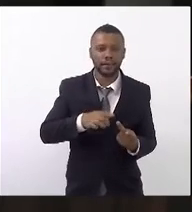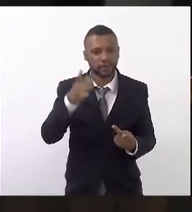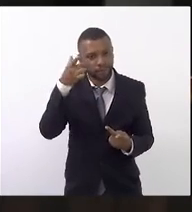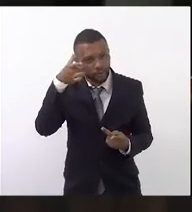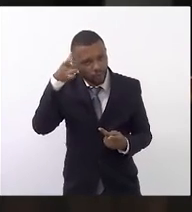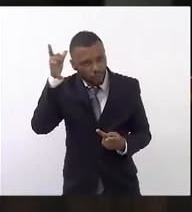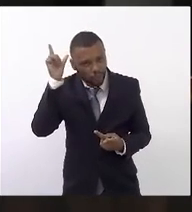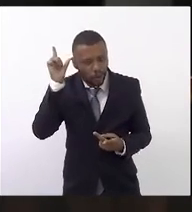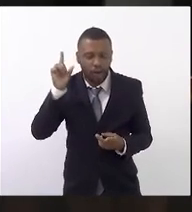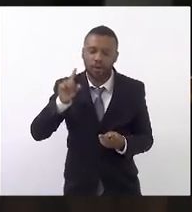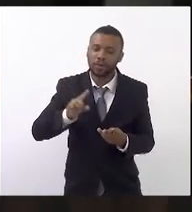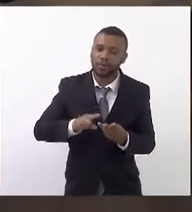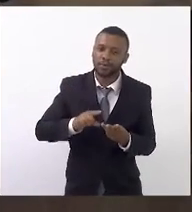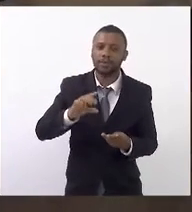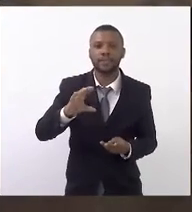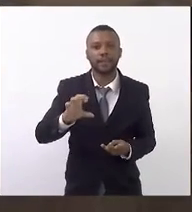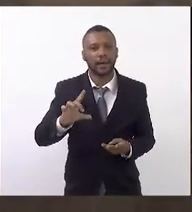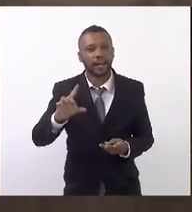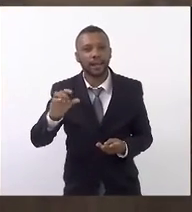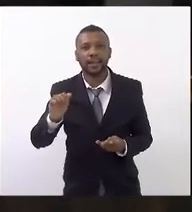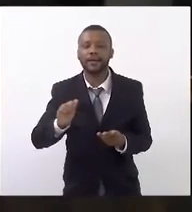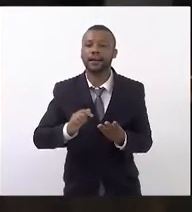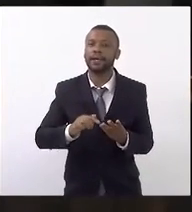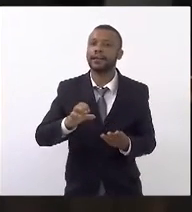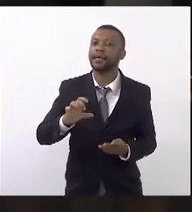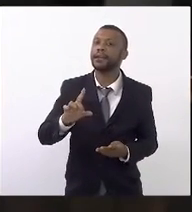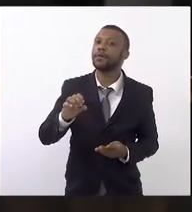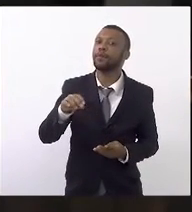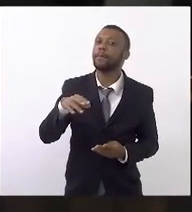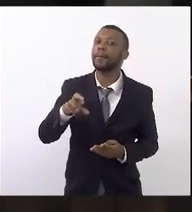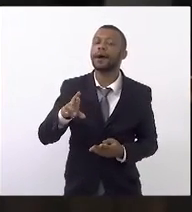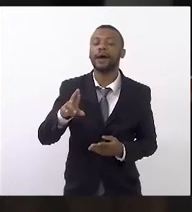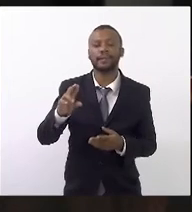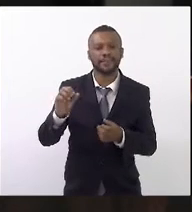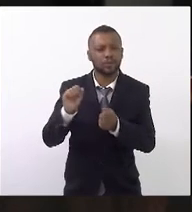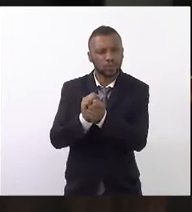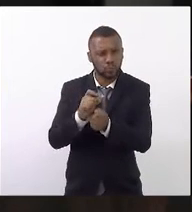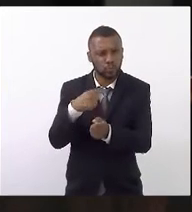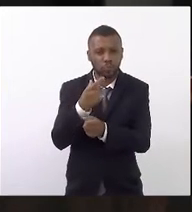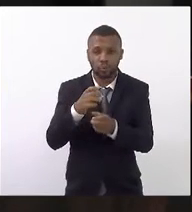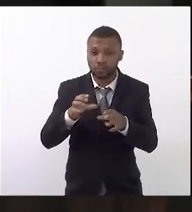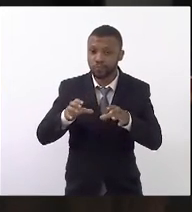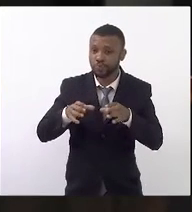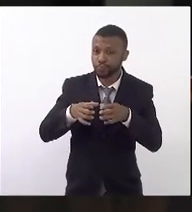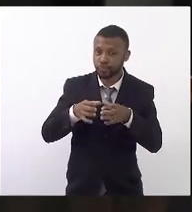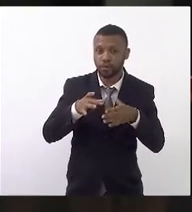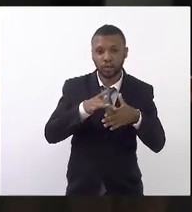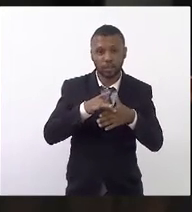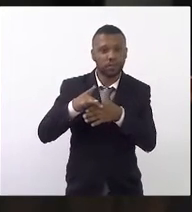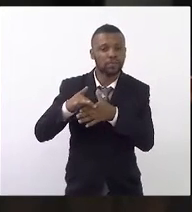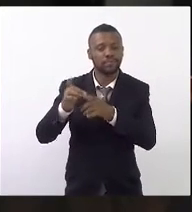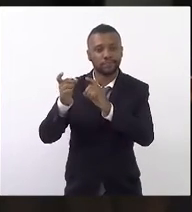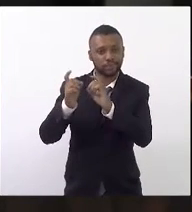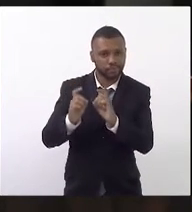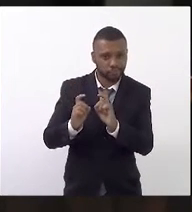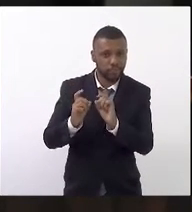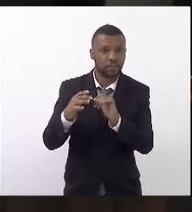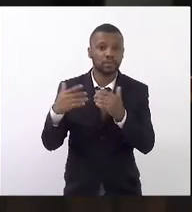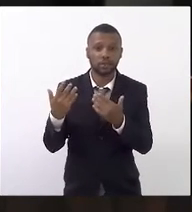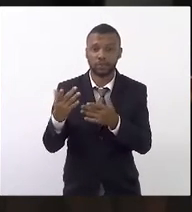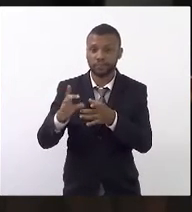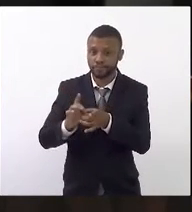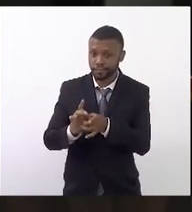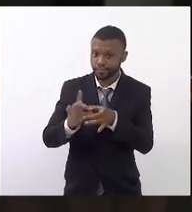Eliomar, que estiveram conosco há pouco no Colégio de Líderes, e com a anuência